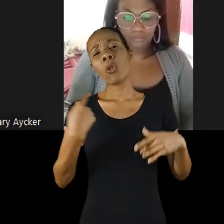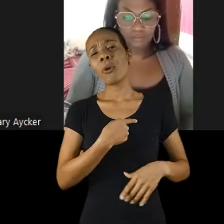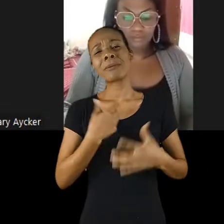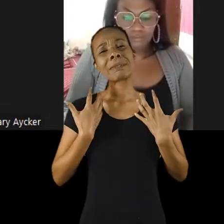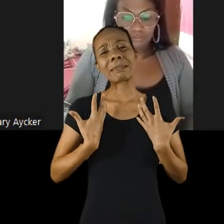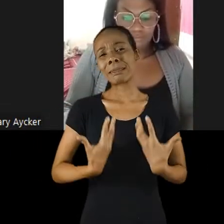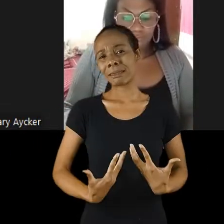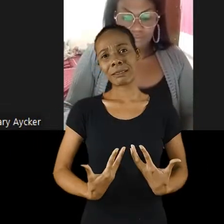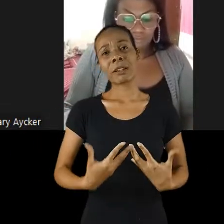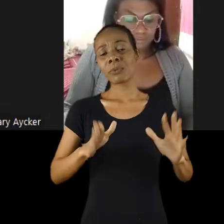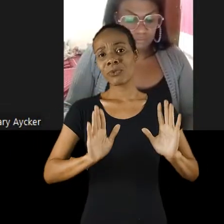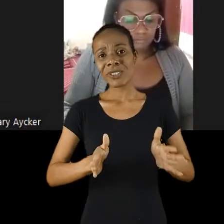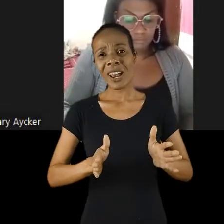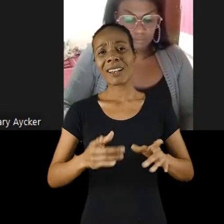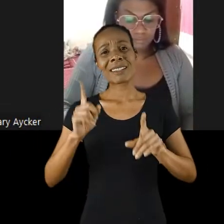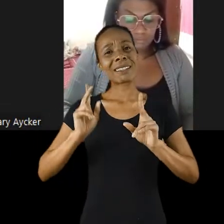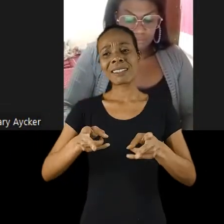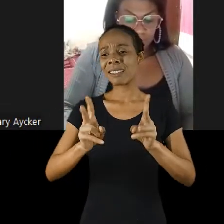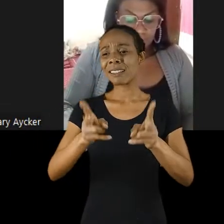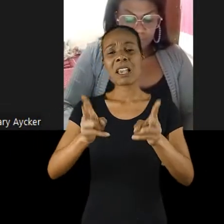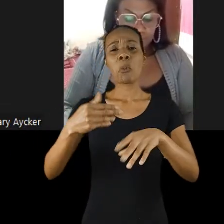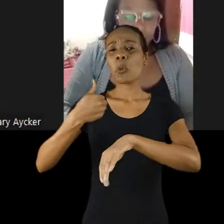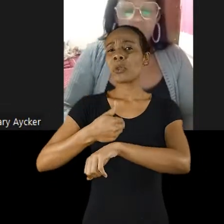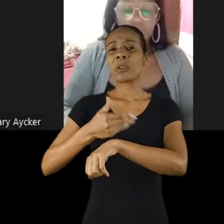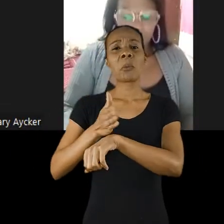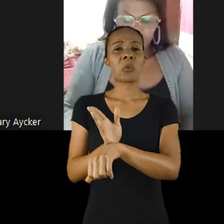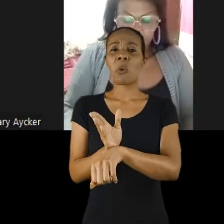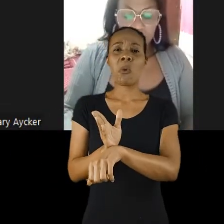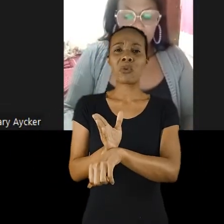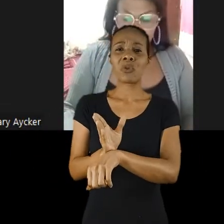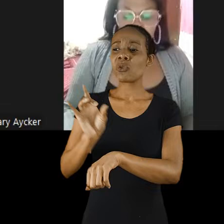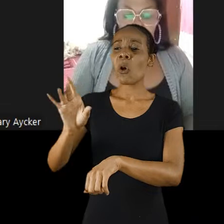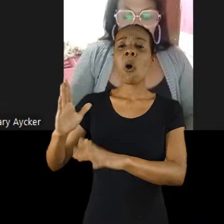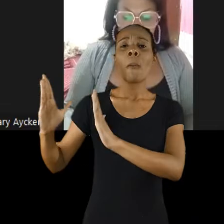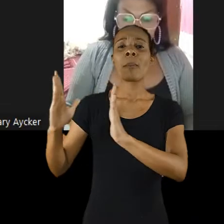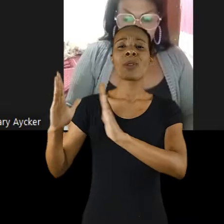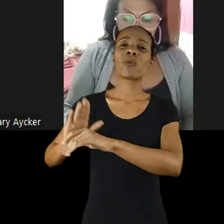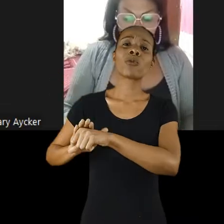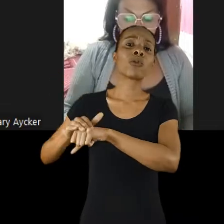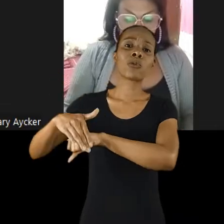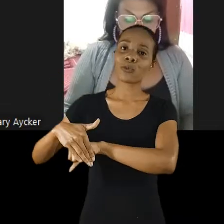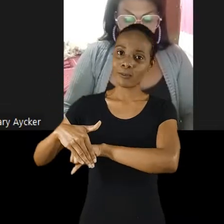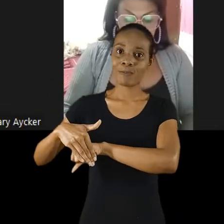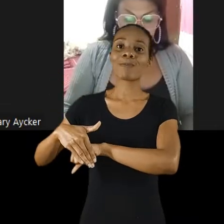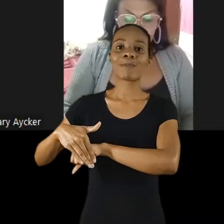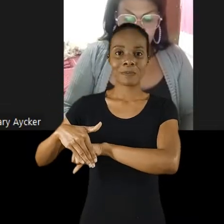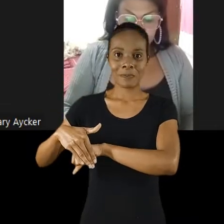desse espaço que nos era dado o tempo inteiro, que era o espaço da noite, esse espaço